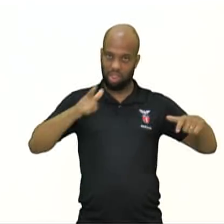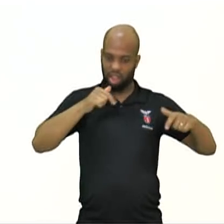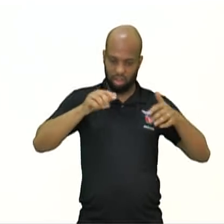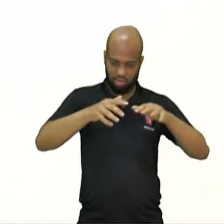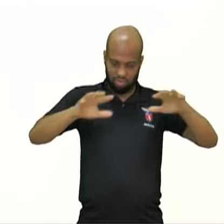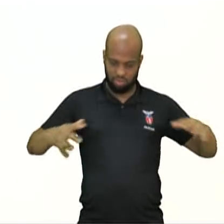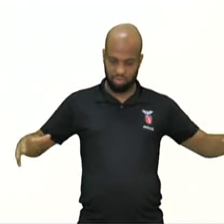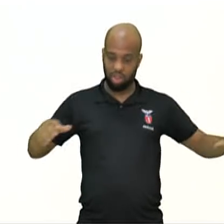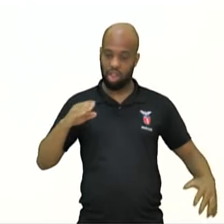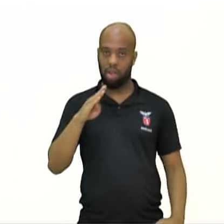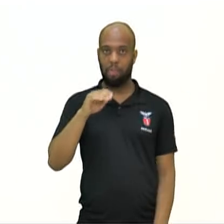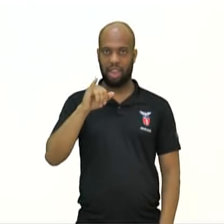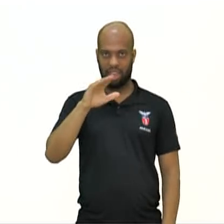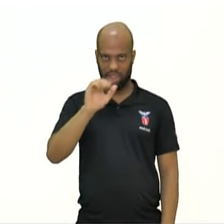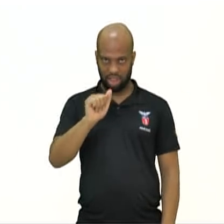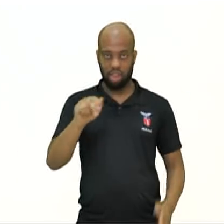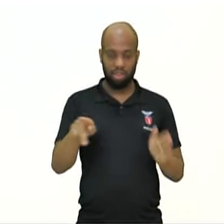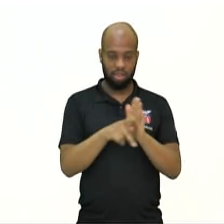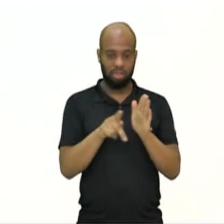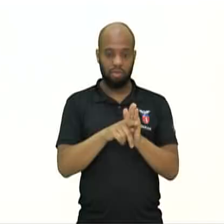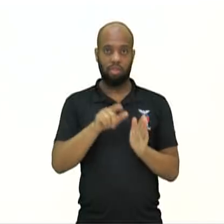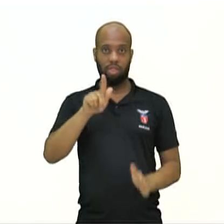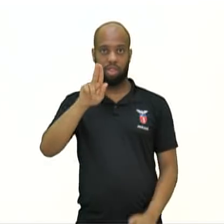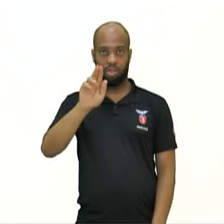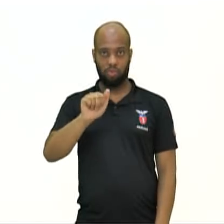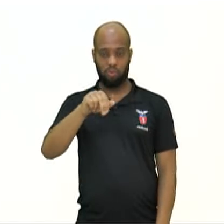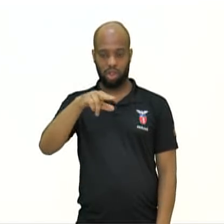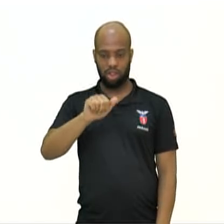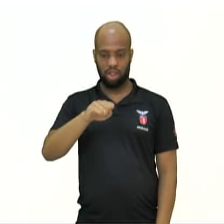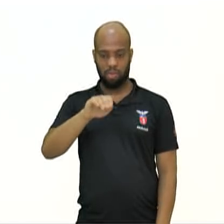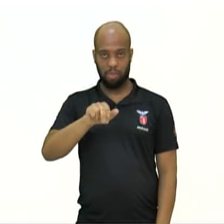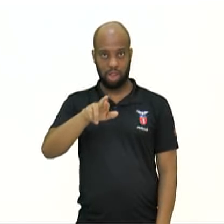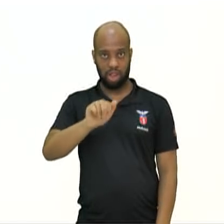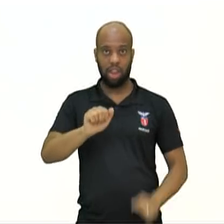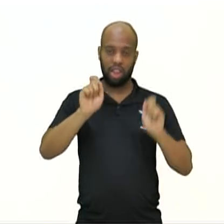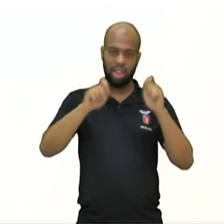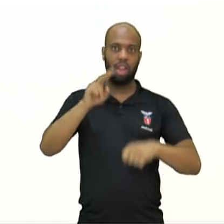contemplar a melhor vista da cidade maravilhosa.